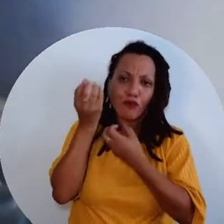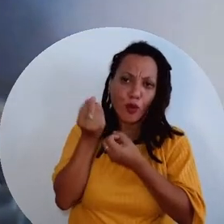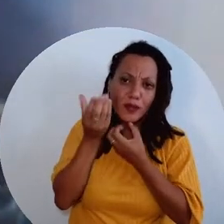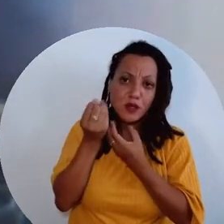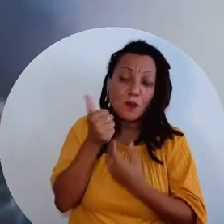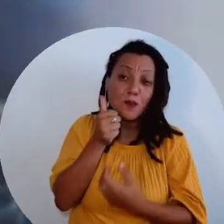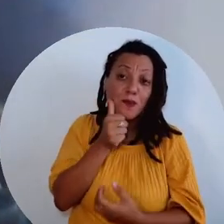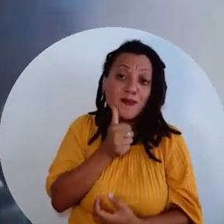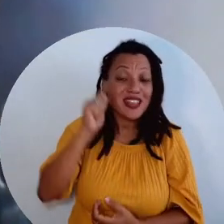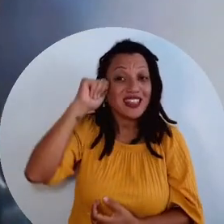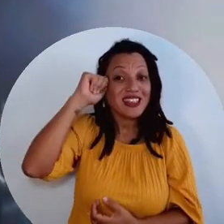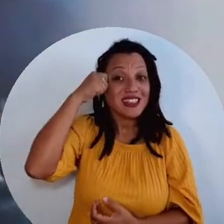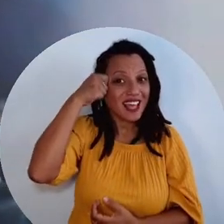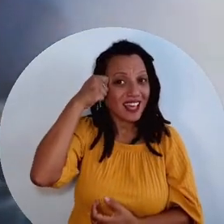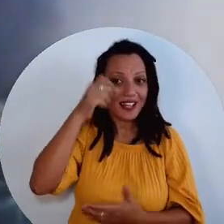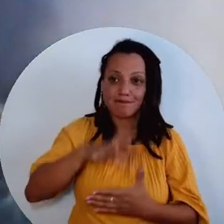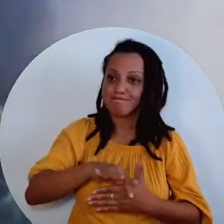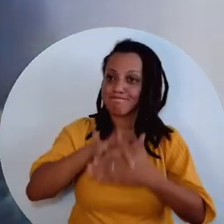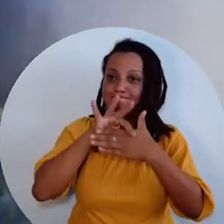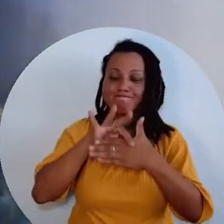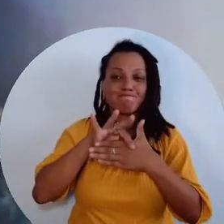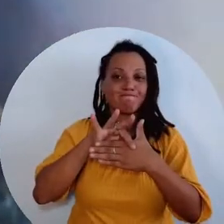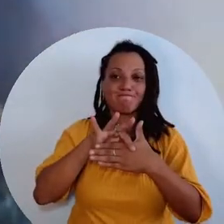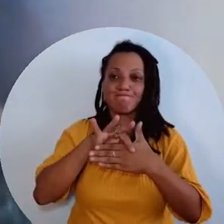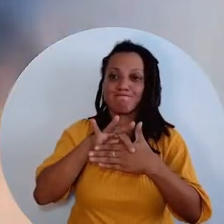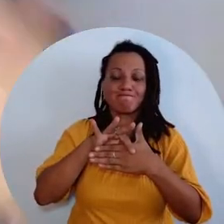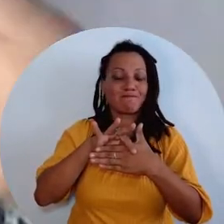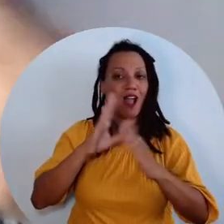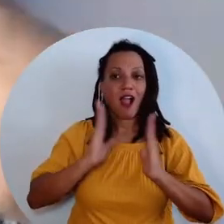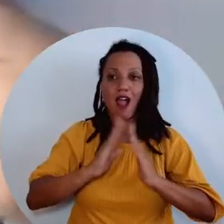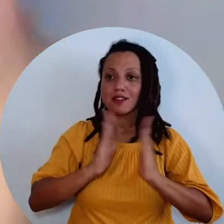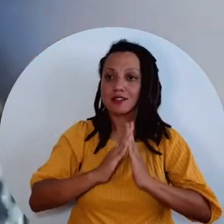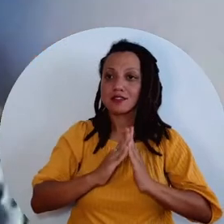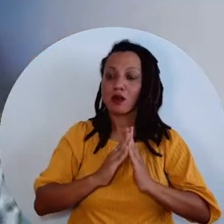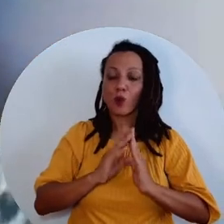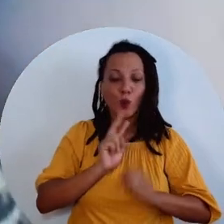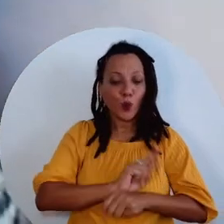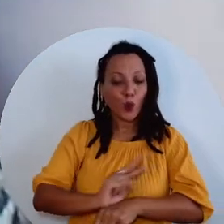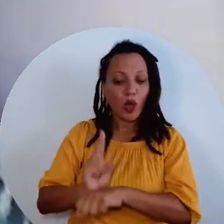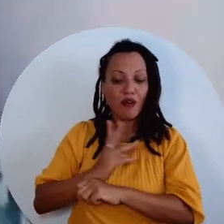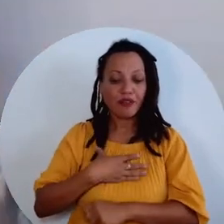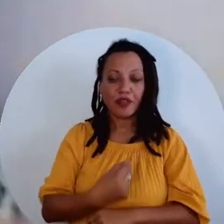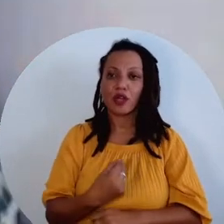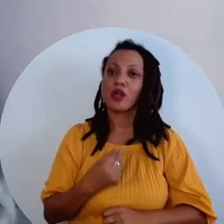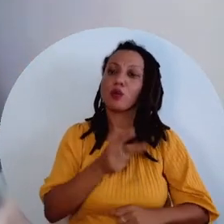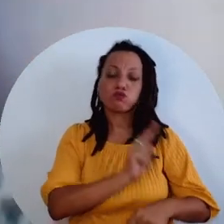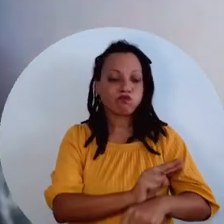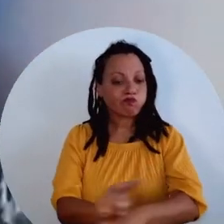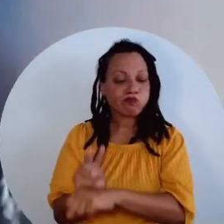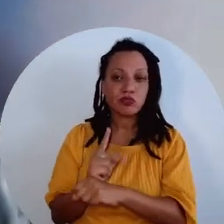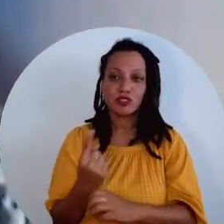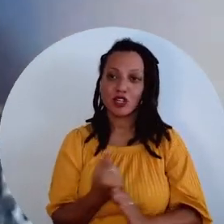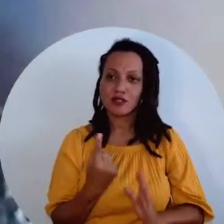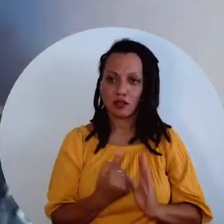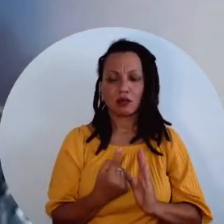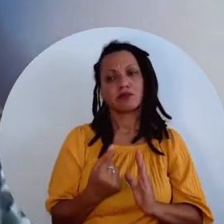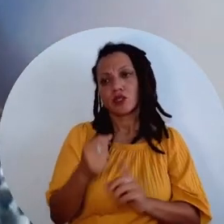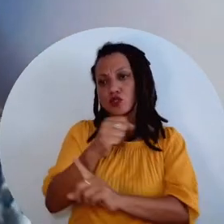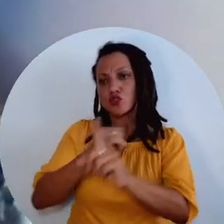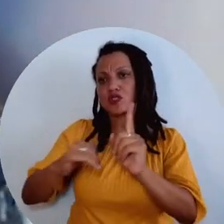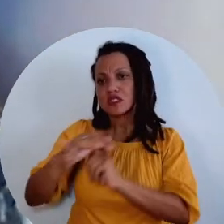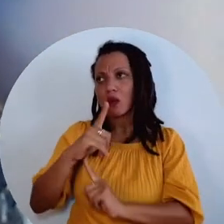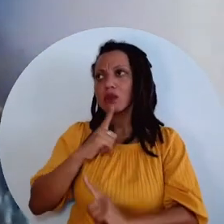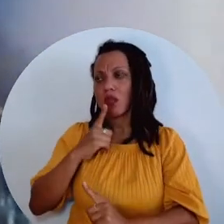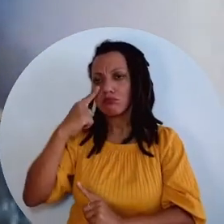mulheres negras são senhoras do lar, né? Provedoras do lar, isso são estatísticas sociais, eu não